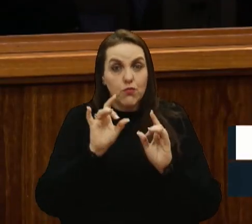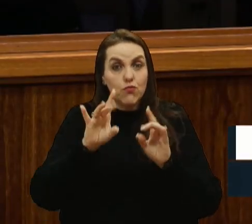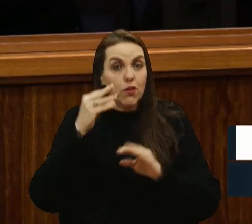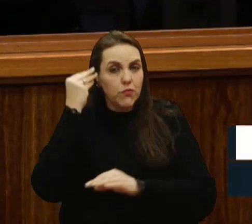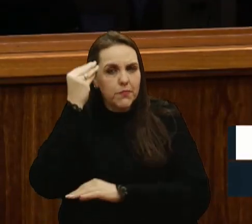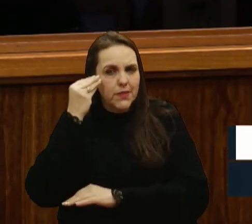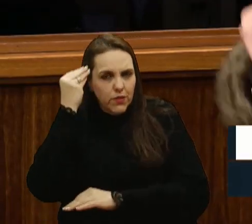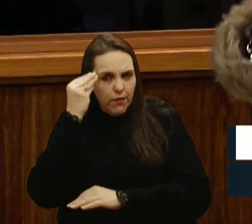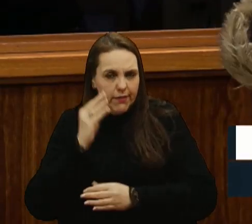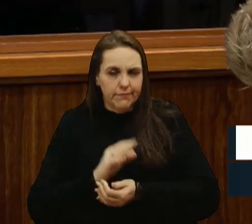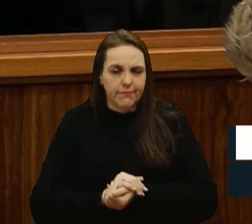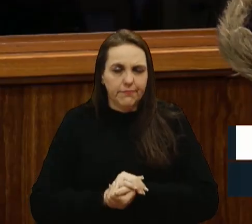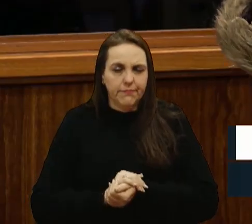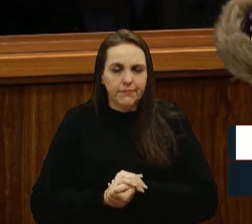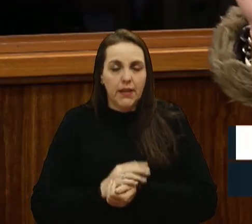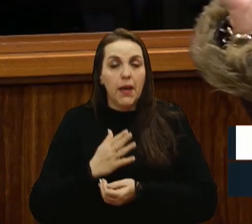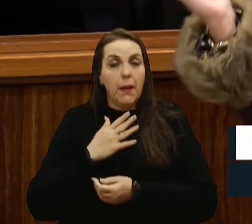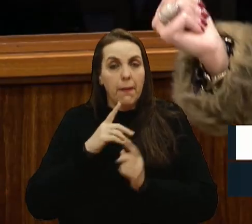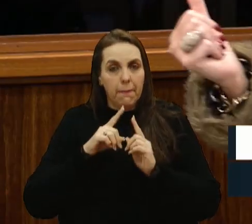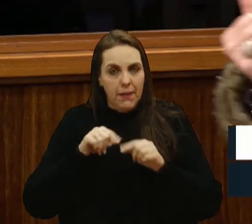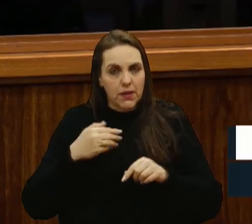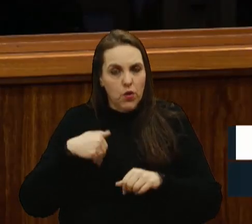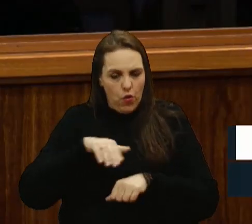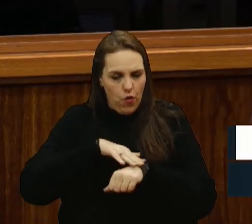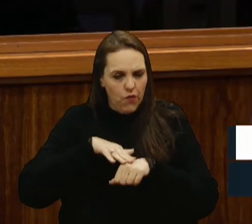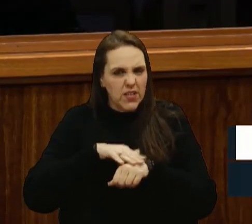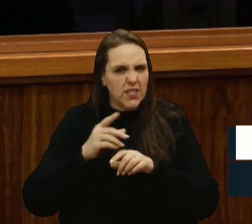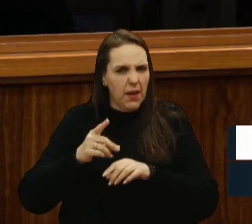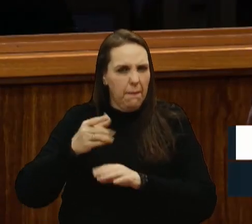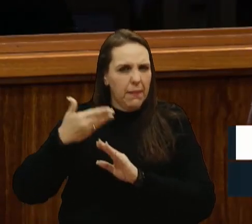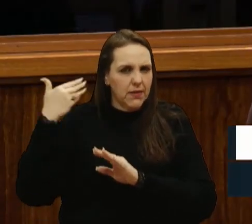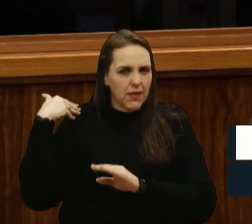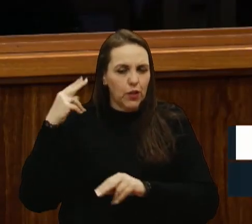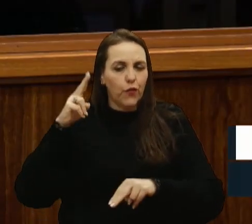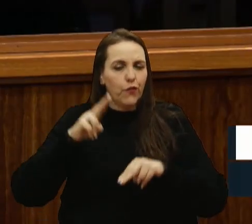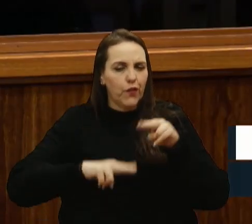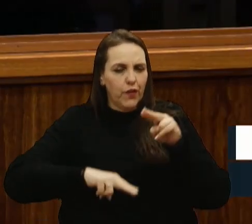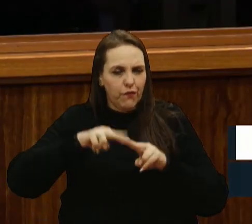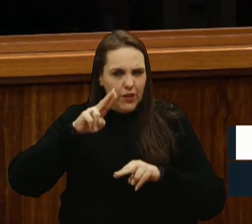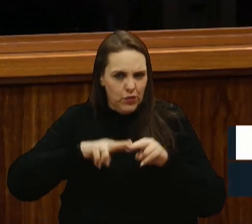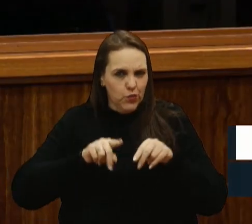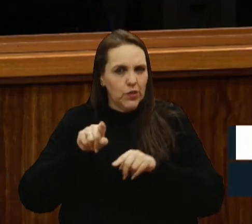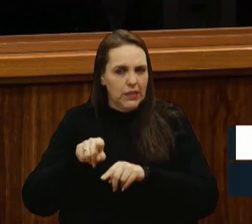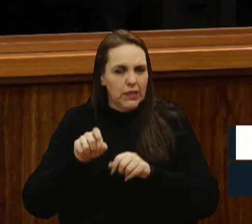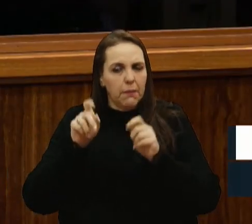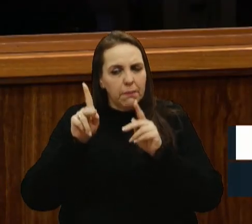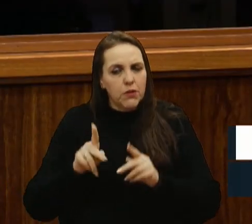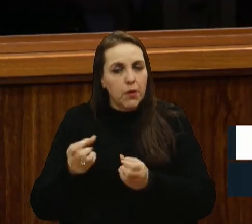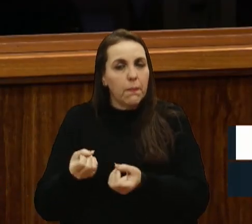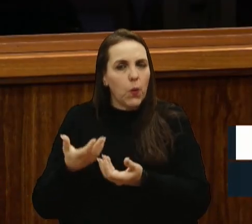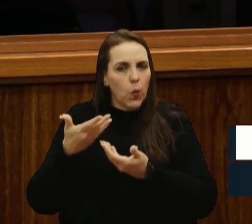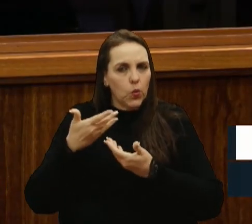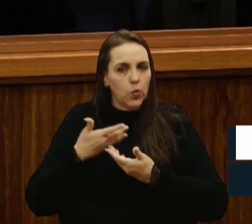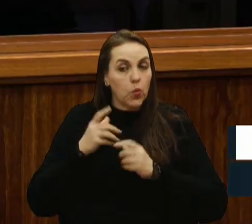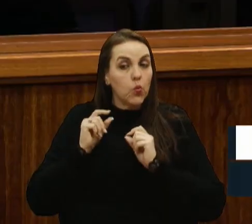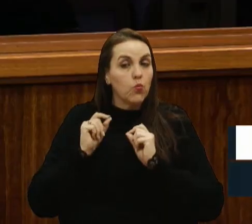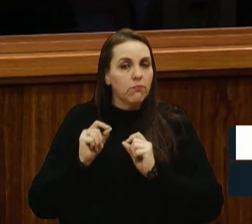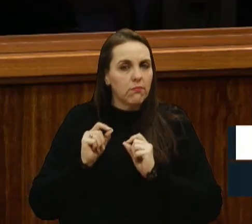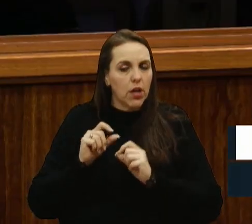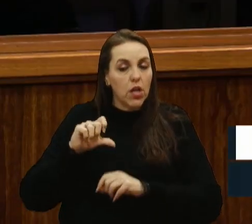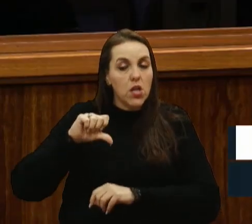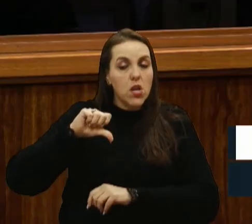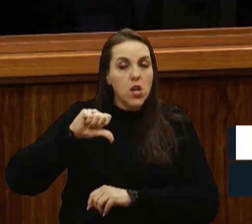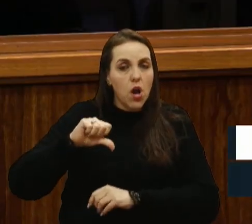né? Mas eu conversei há algum tempo, numa festa julina, com uma pessoa, e ela me disse que somente 9